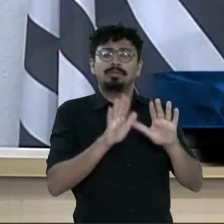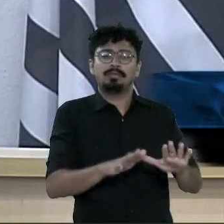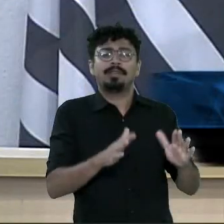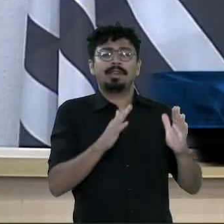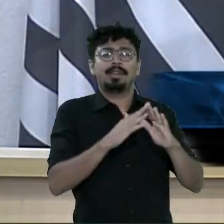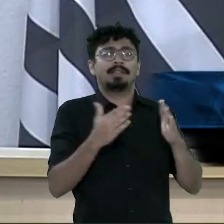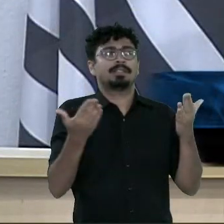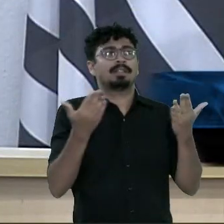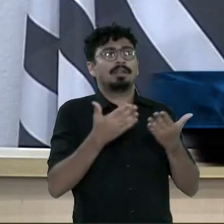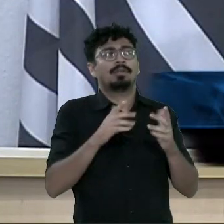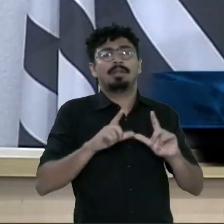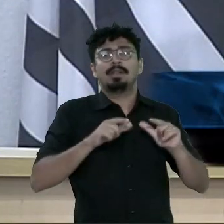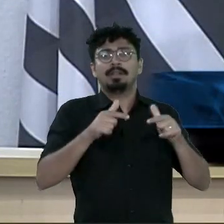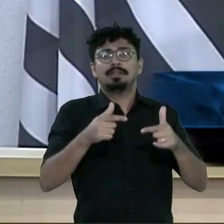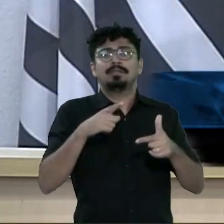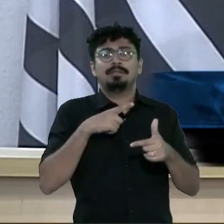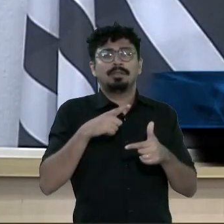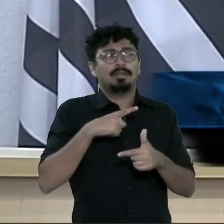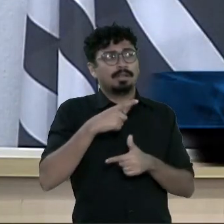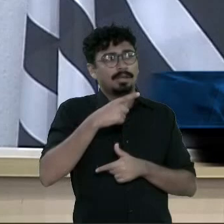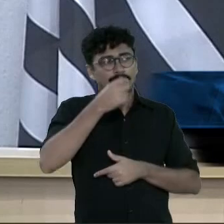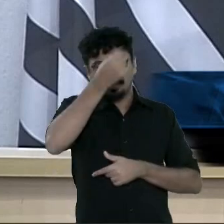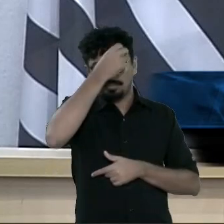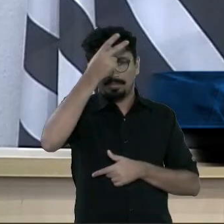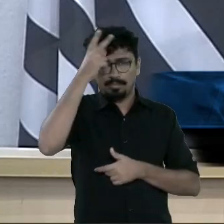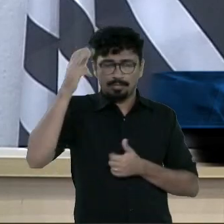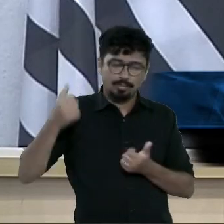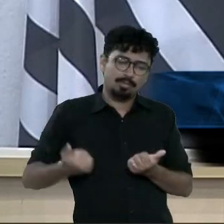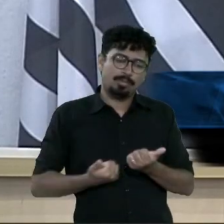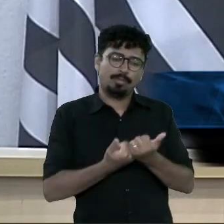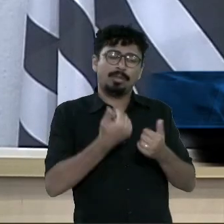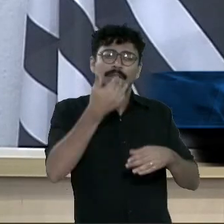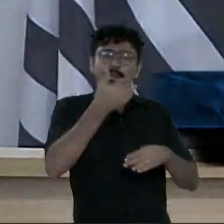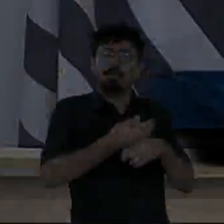agora eu quero ver a ação do prefeito para apoiá-los, para que eles não fechem também as suas portas.